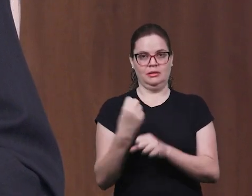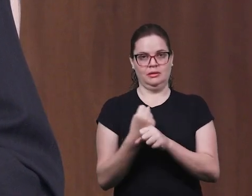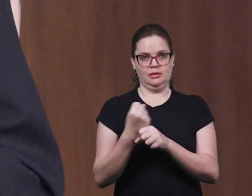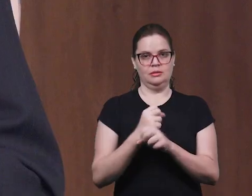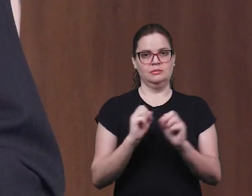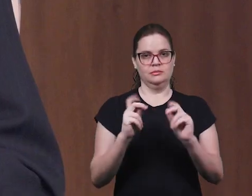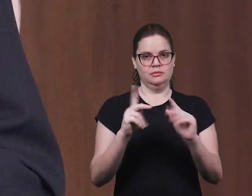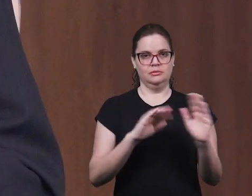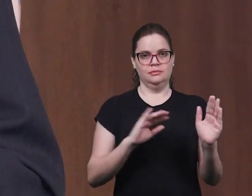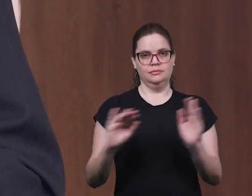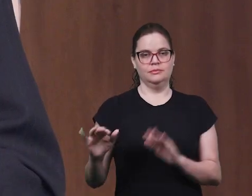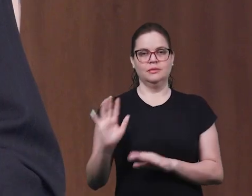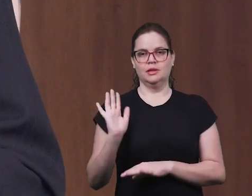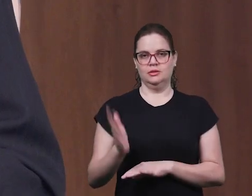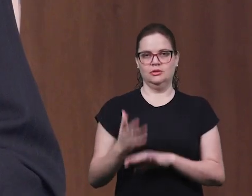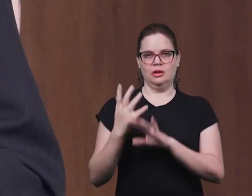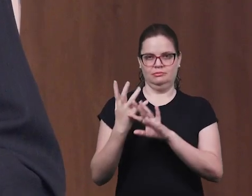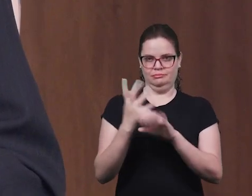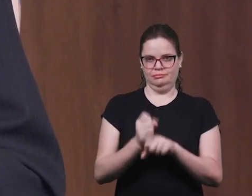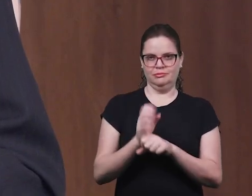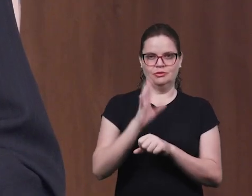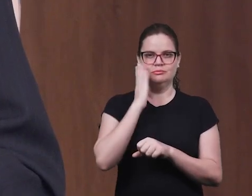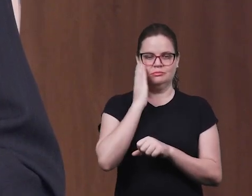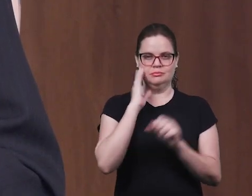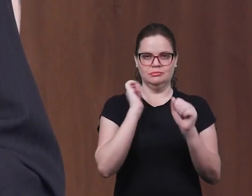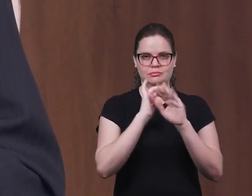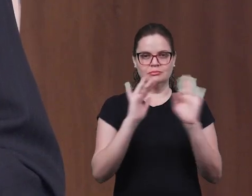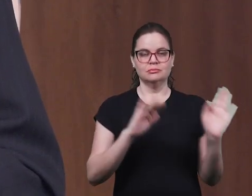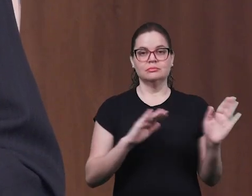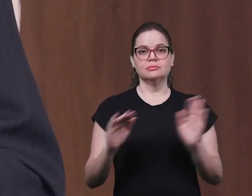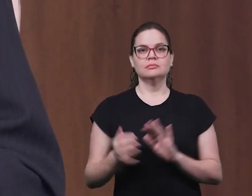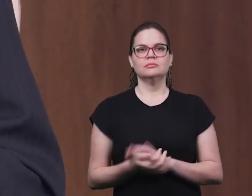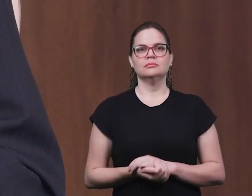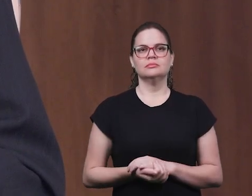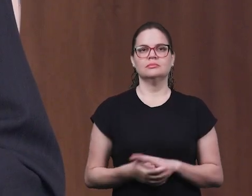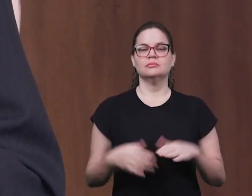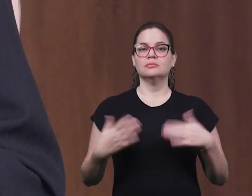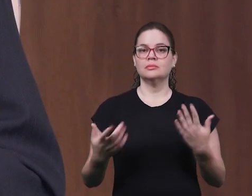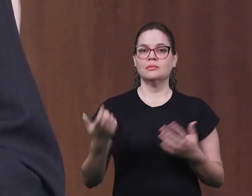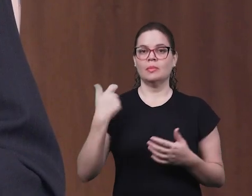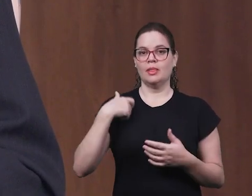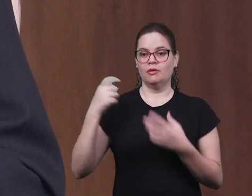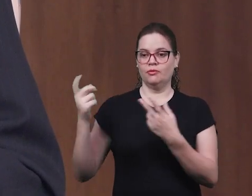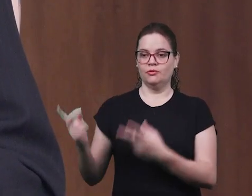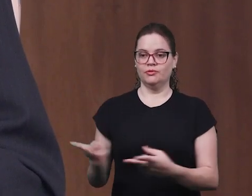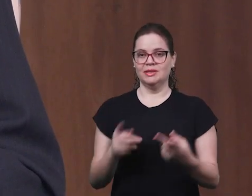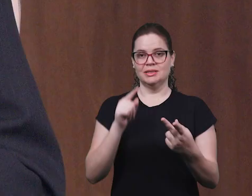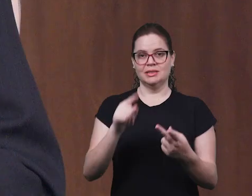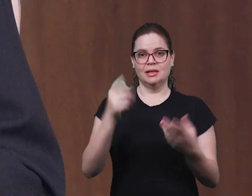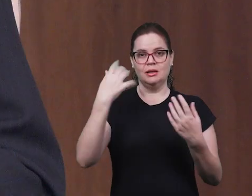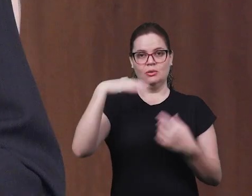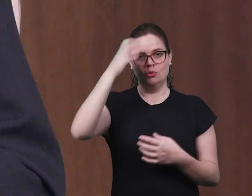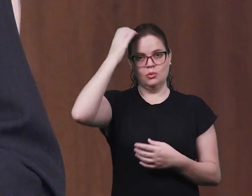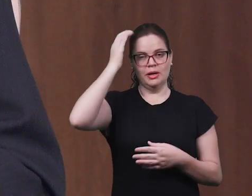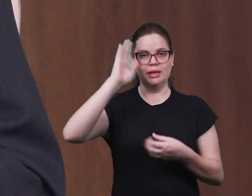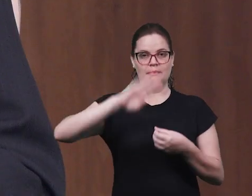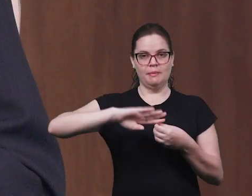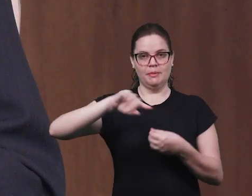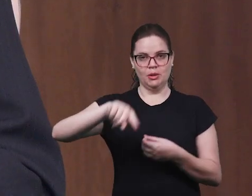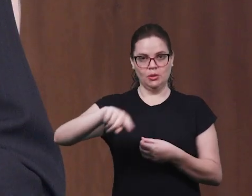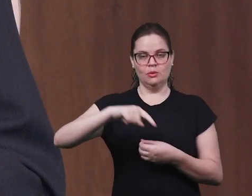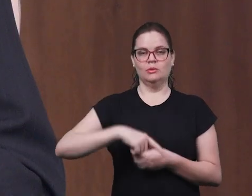vimos aí, né? Nas contagens aí. Quando cumprir os 70 anos, visitarei o rei de Babilônia e esta